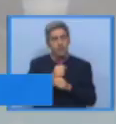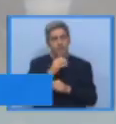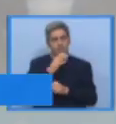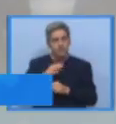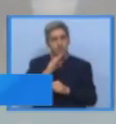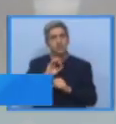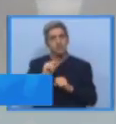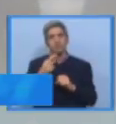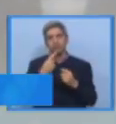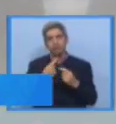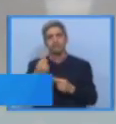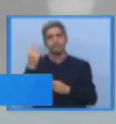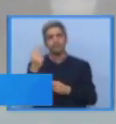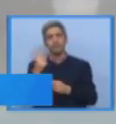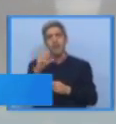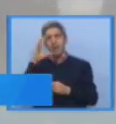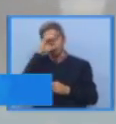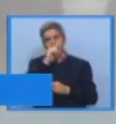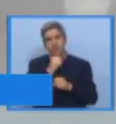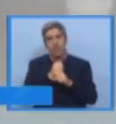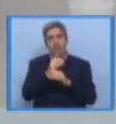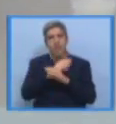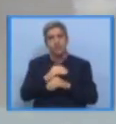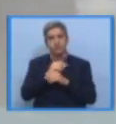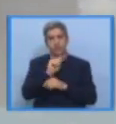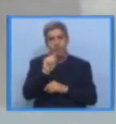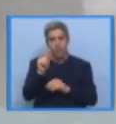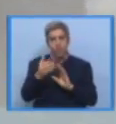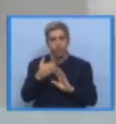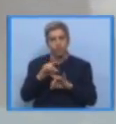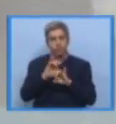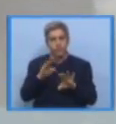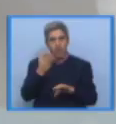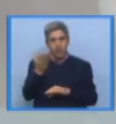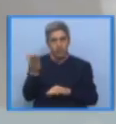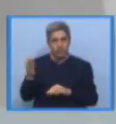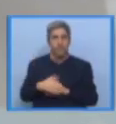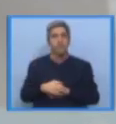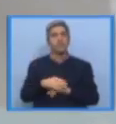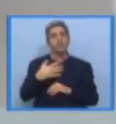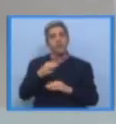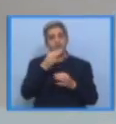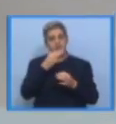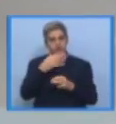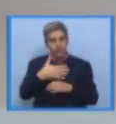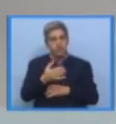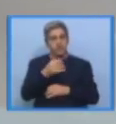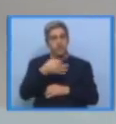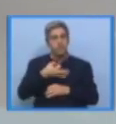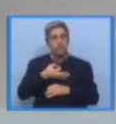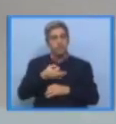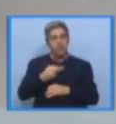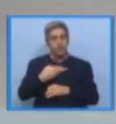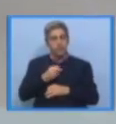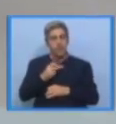e denuncia o recurso abusivo ao trabalho extraordinário nas urgências dos hospitais. Uma questão que vamos analisar com Pedro Afonso,